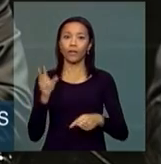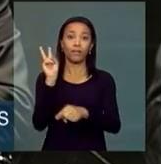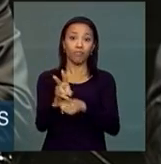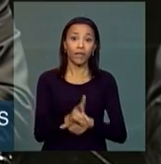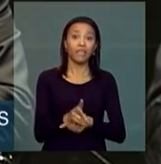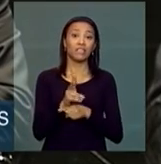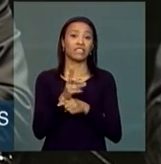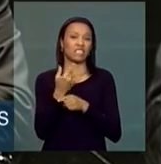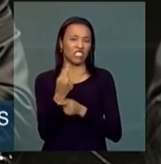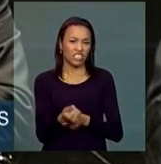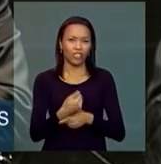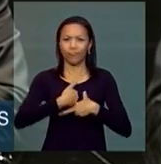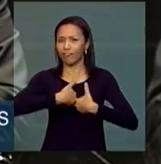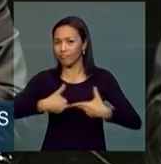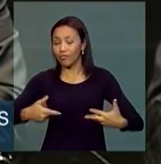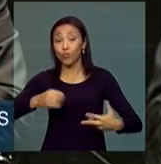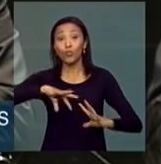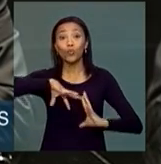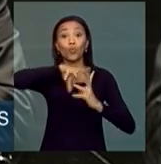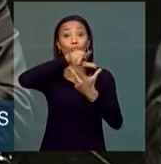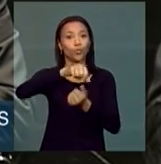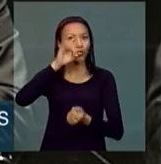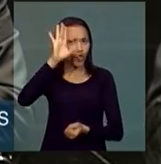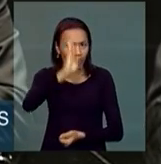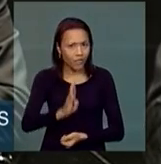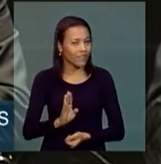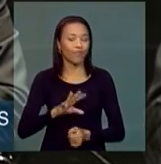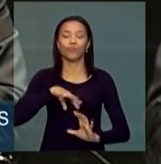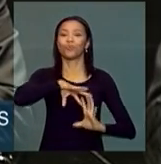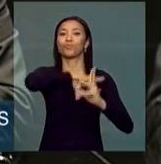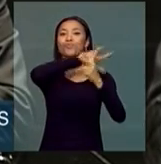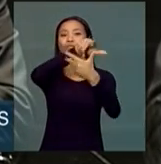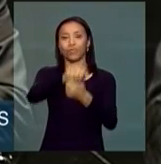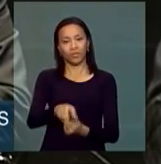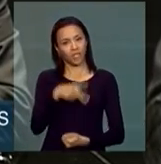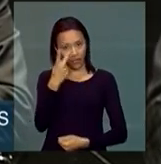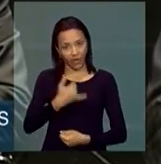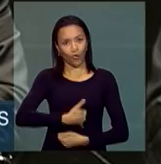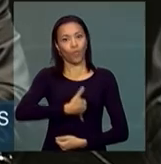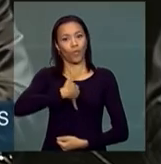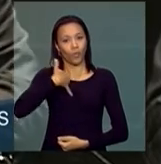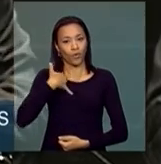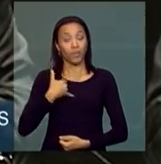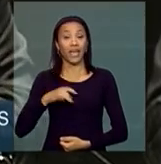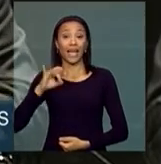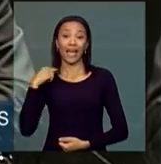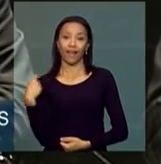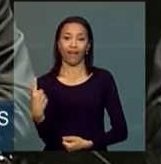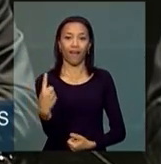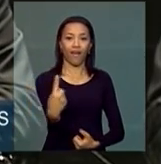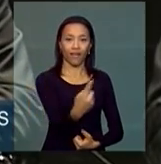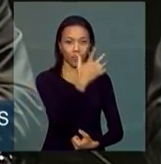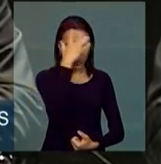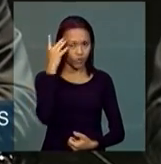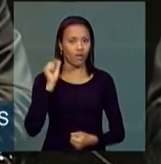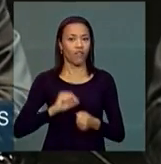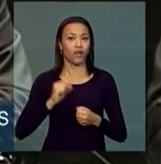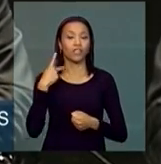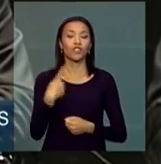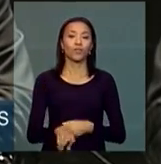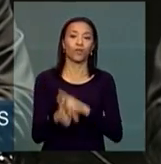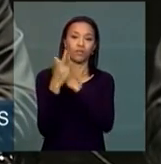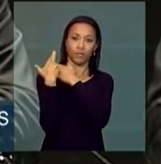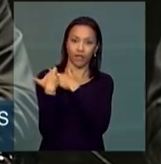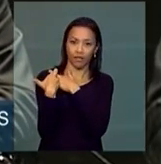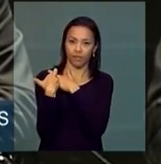mundo, não apenas do Brasil. E isso tem que ser destacado com orgulho, porque cada um faz a sua parte, tanto na hora da